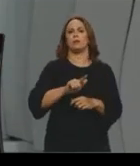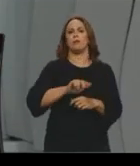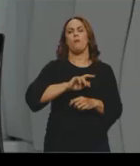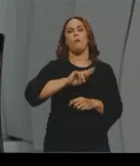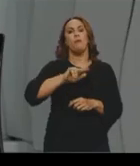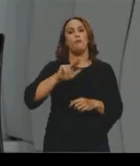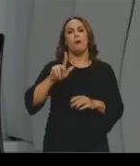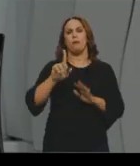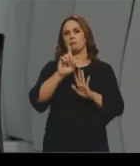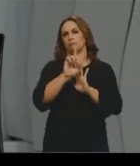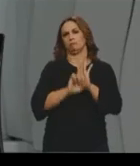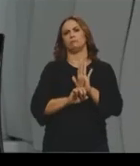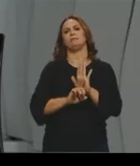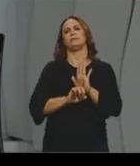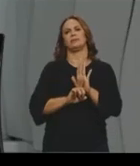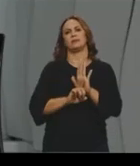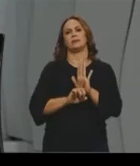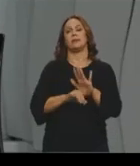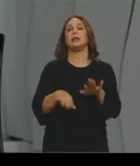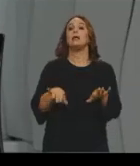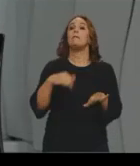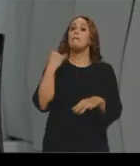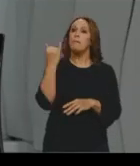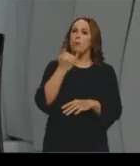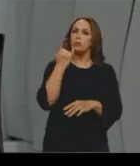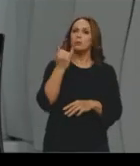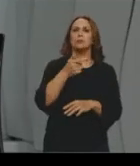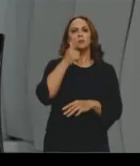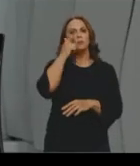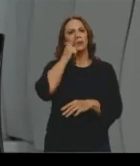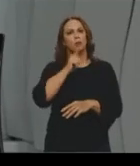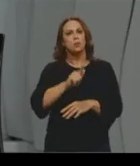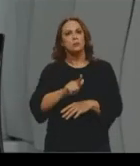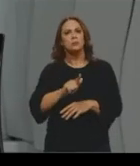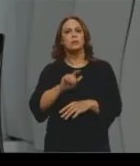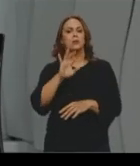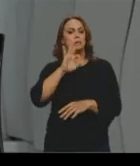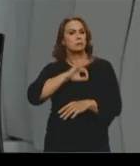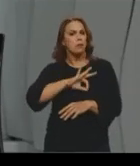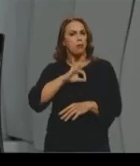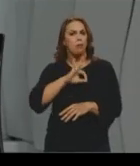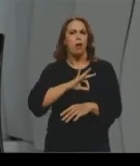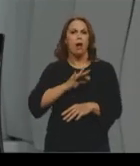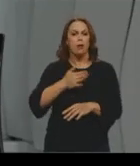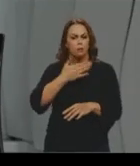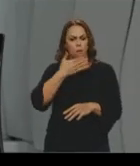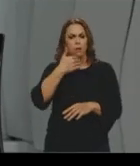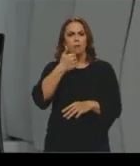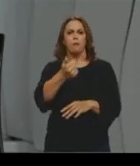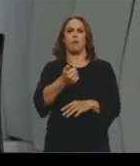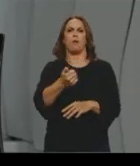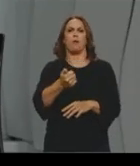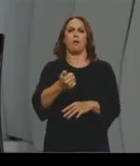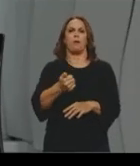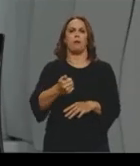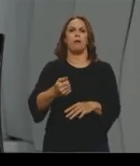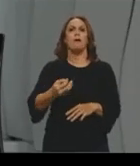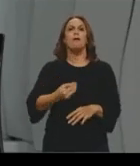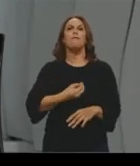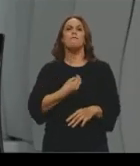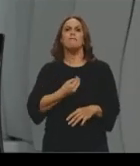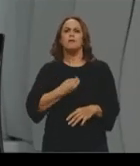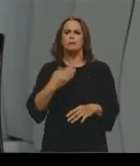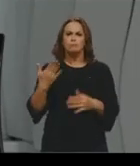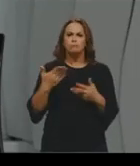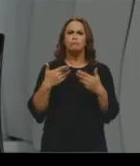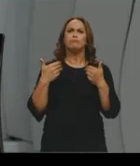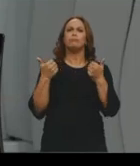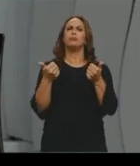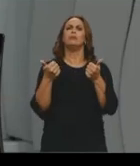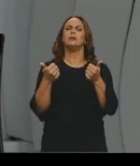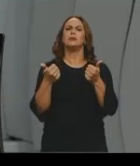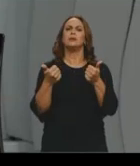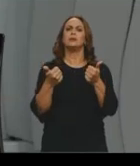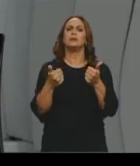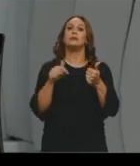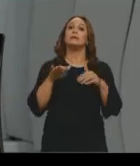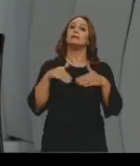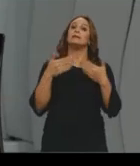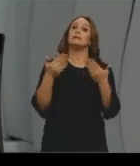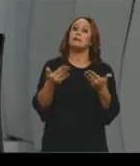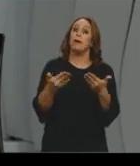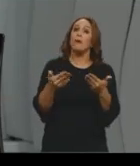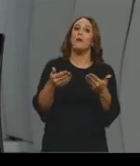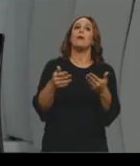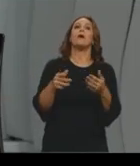para melhorar a questão salarial, né? Melhorar a condição de vida, né? Então, muitas vezes, esses movimentos eles vão garantir